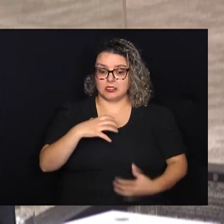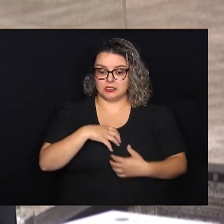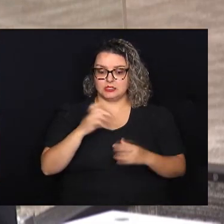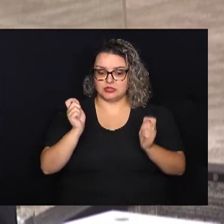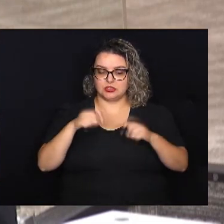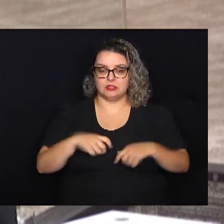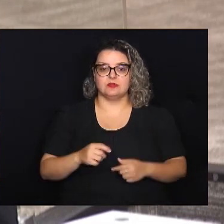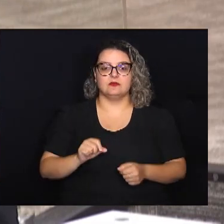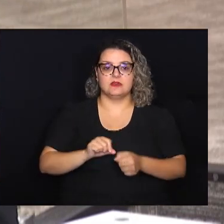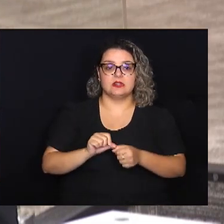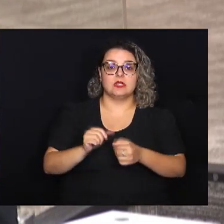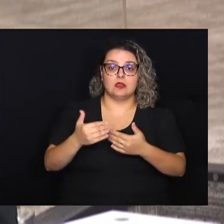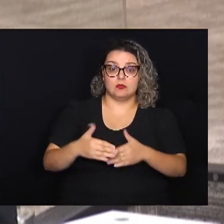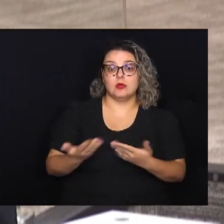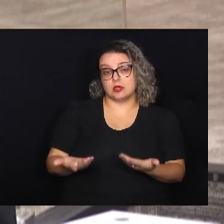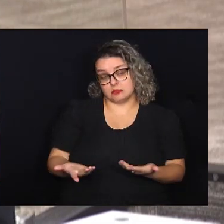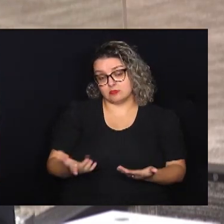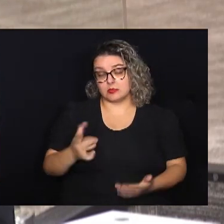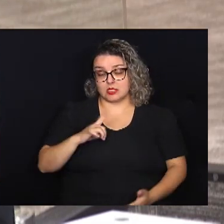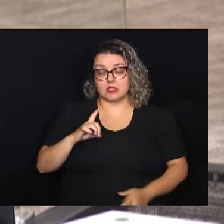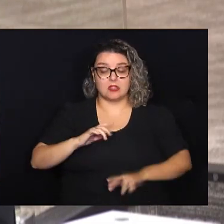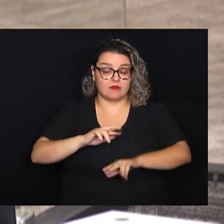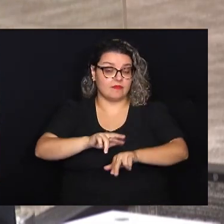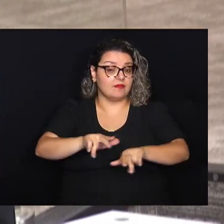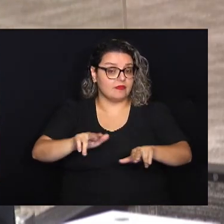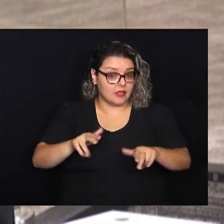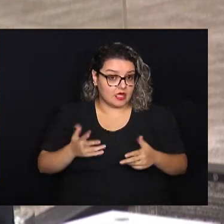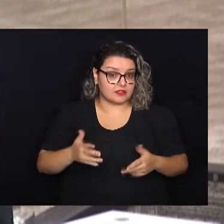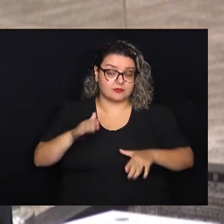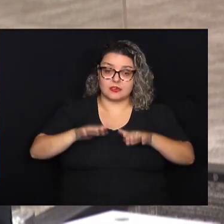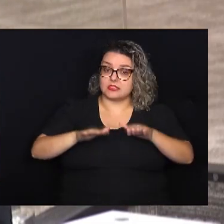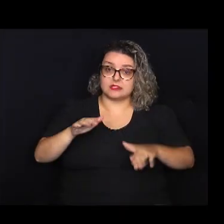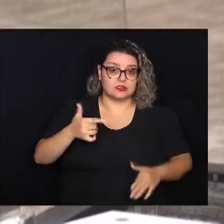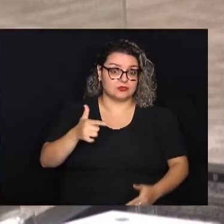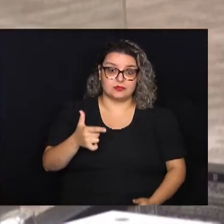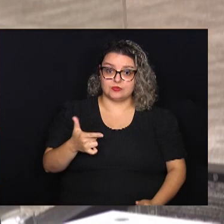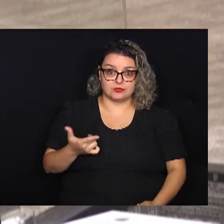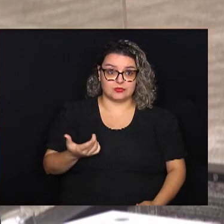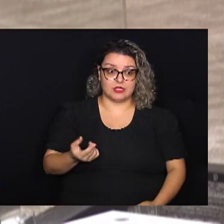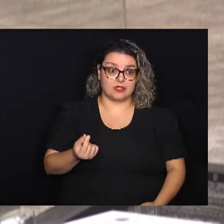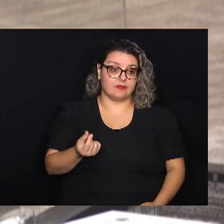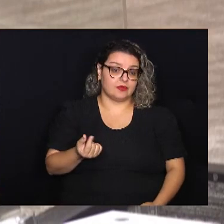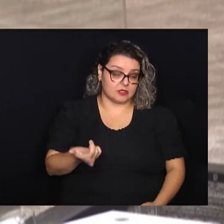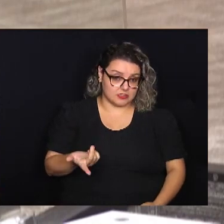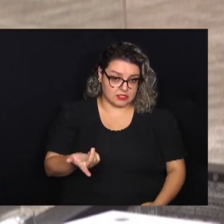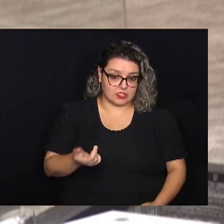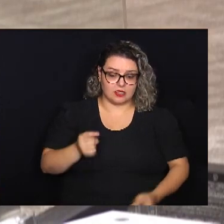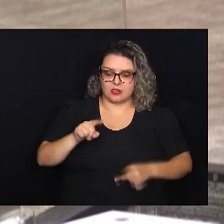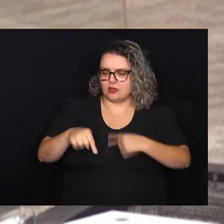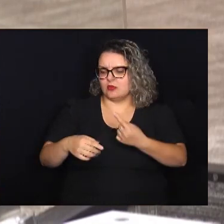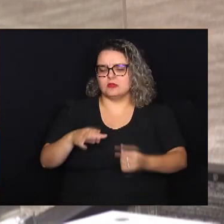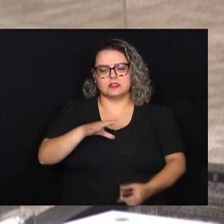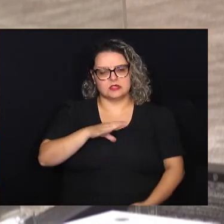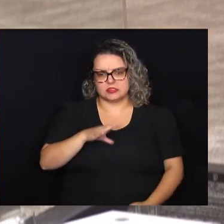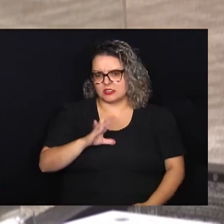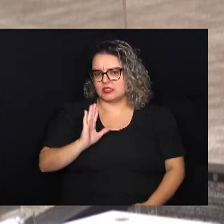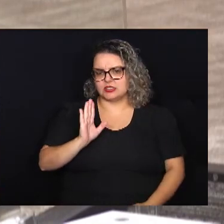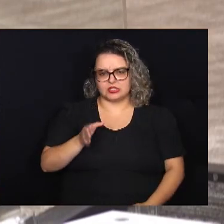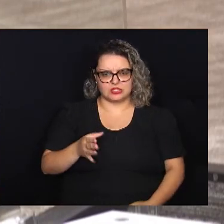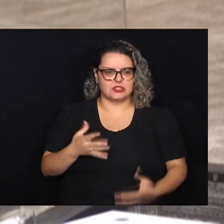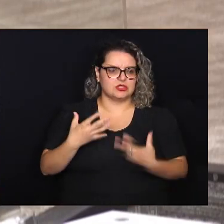a prova porque haja visto que muitos deles às vezes não tem condições e outras cidades que já já